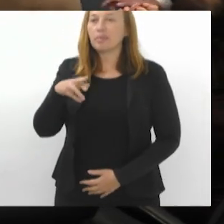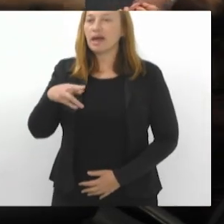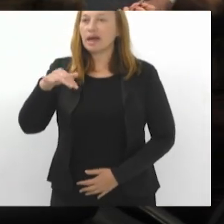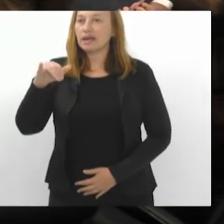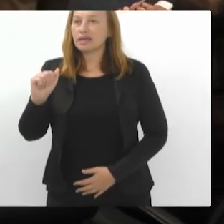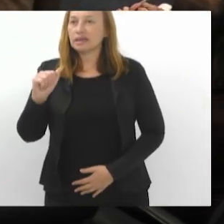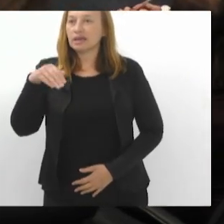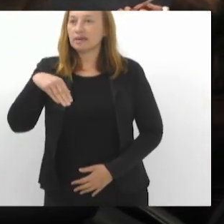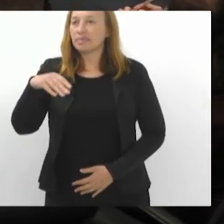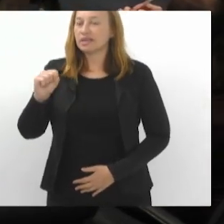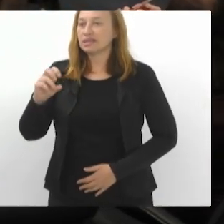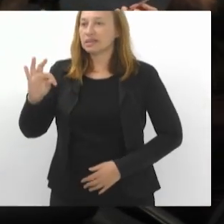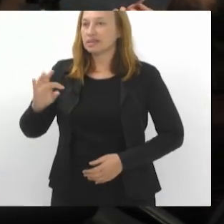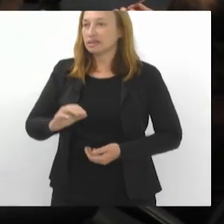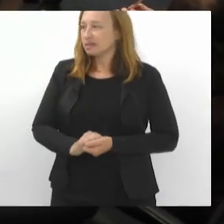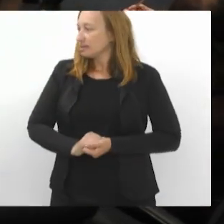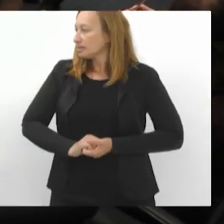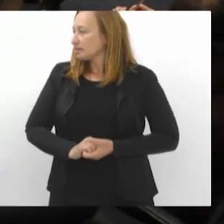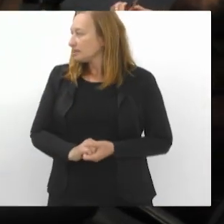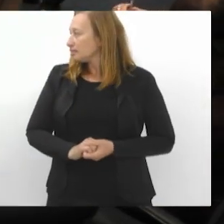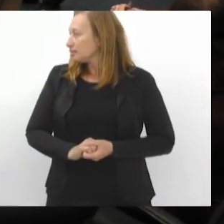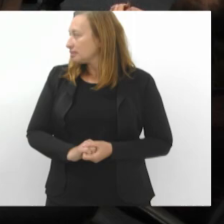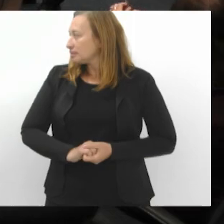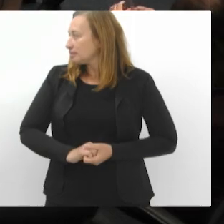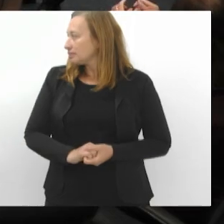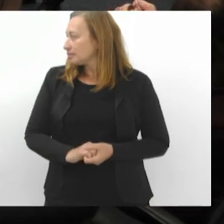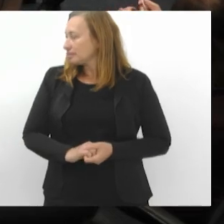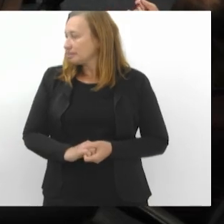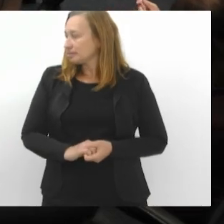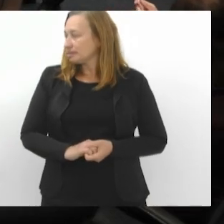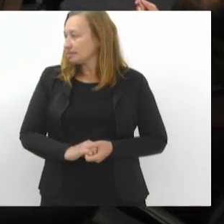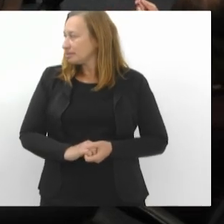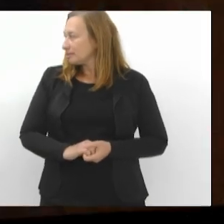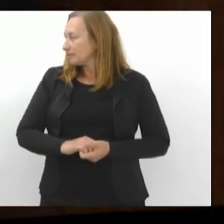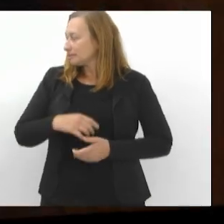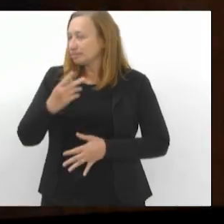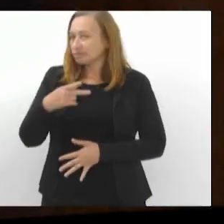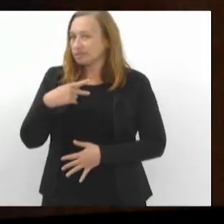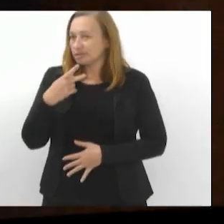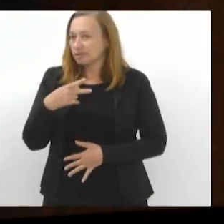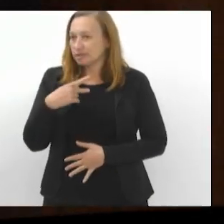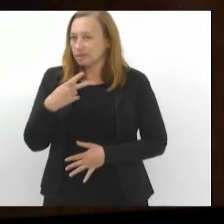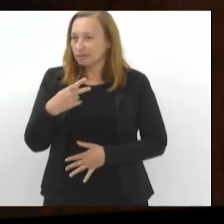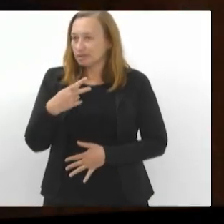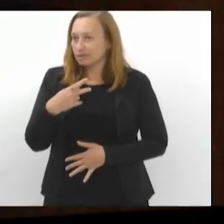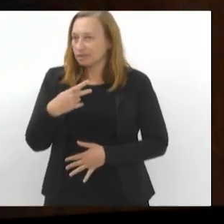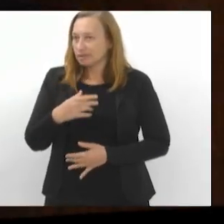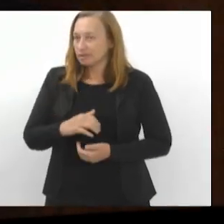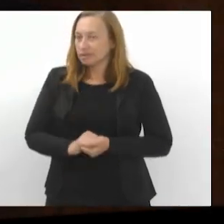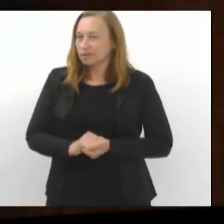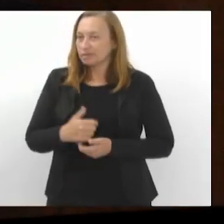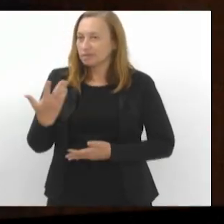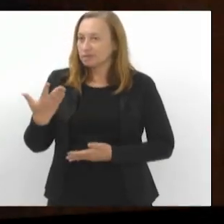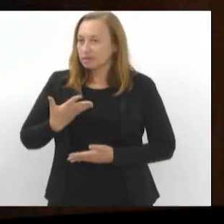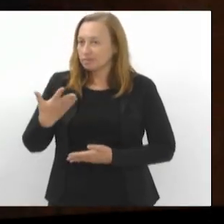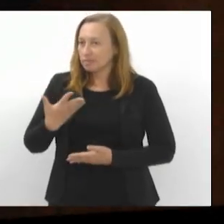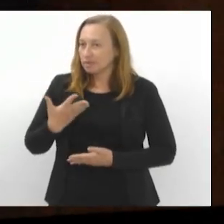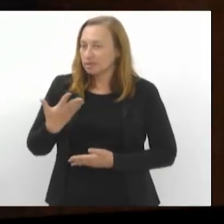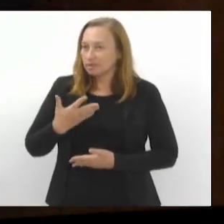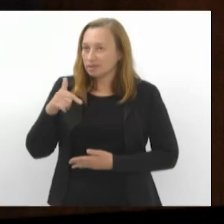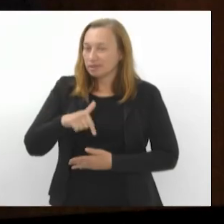MST. Obrigada, presidente. Queria falar para todos os nobres colegas